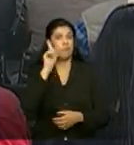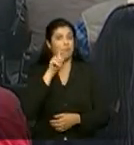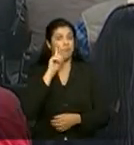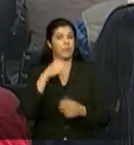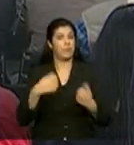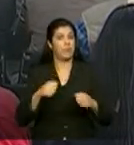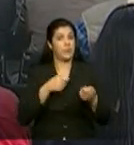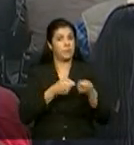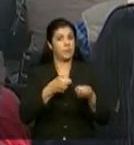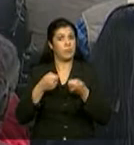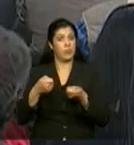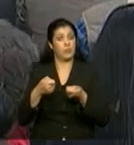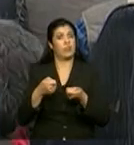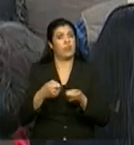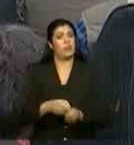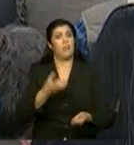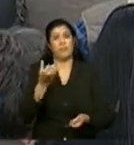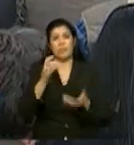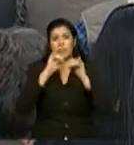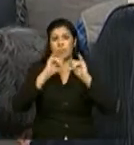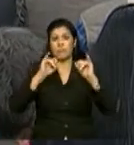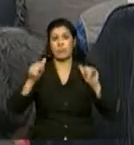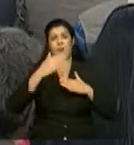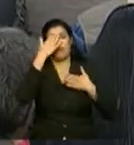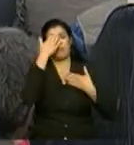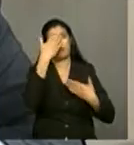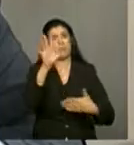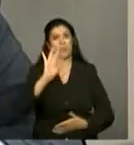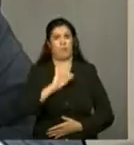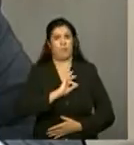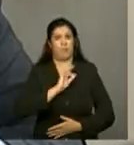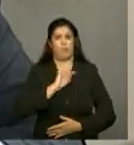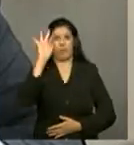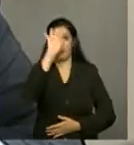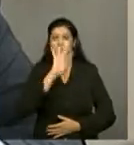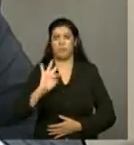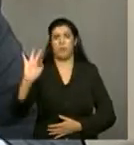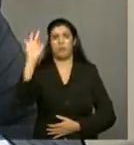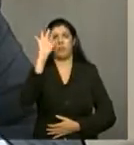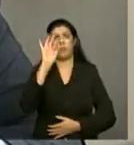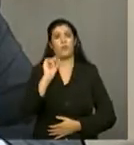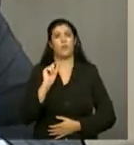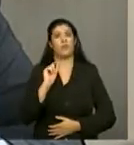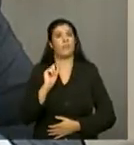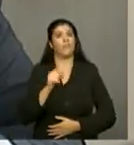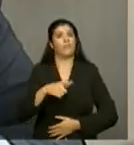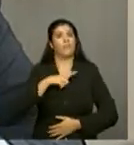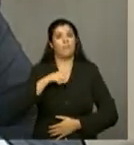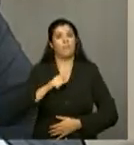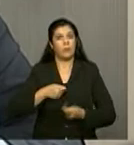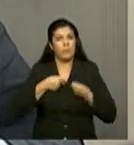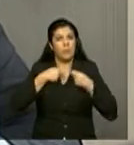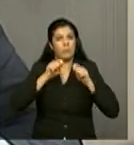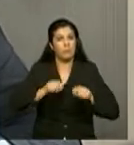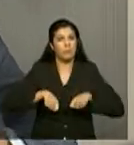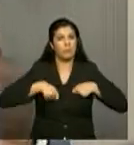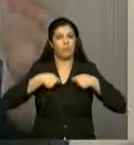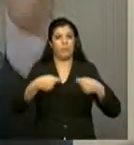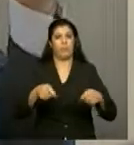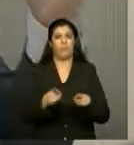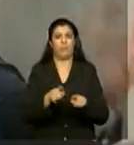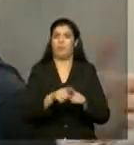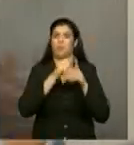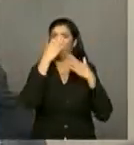eu quero dizer agradecer à polícia federal essa enorme esforço que fez queria